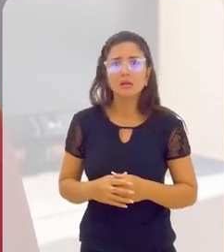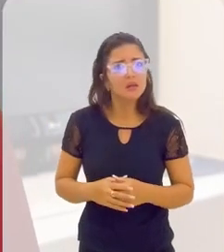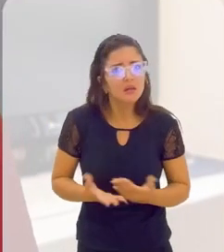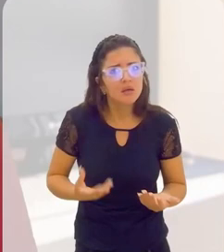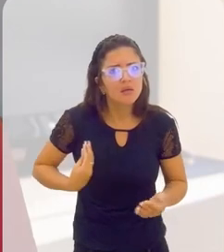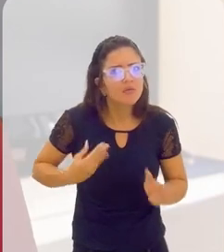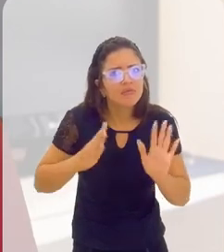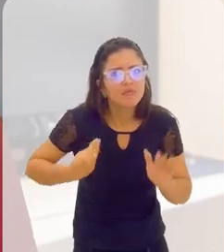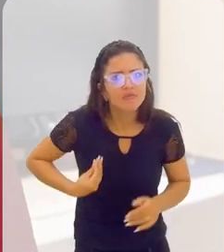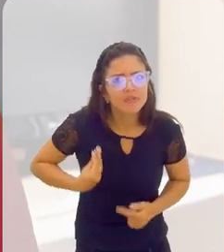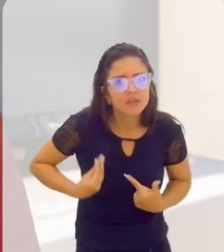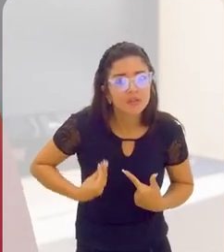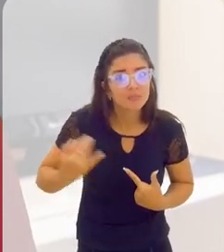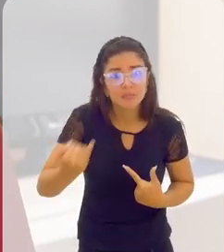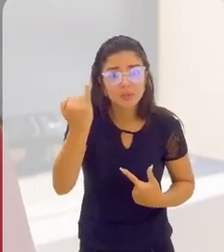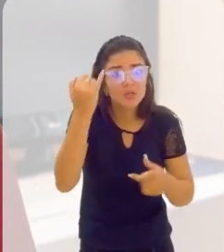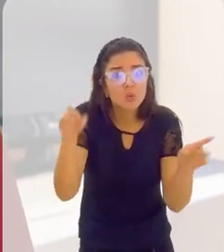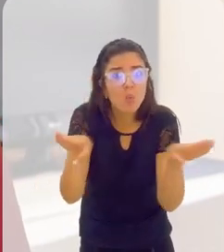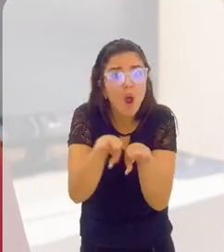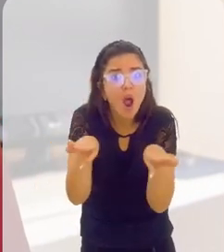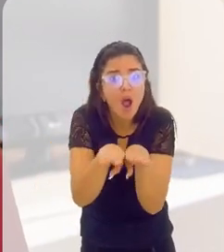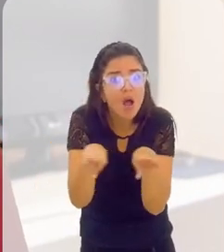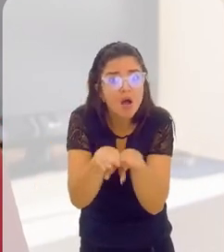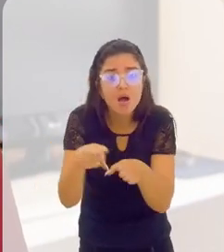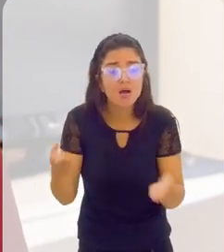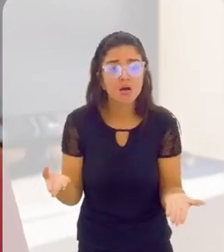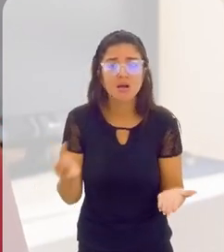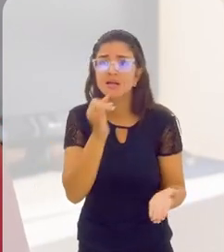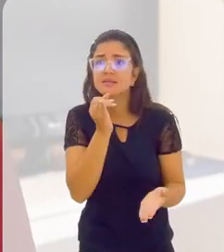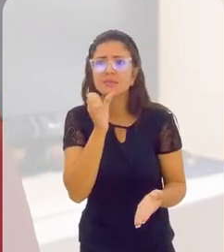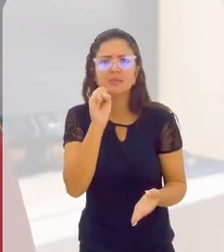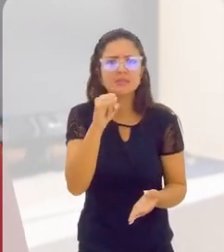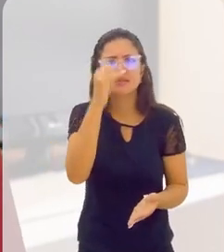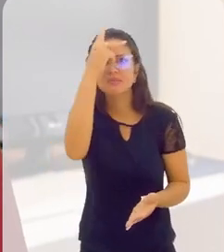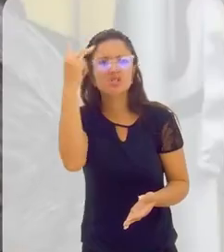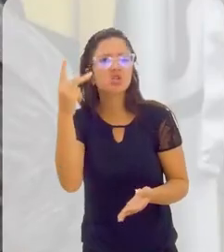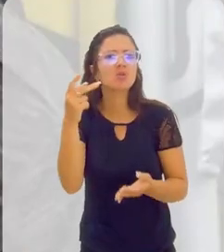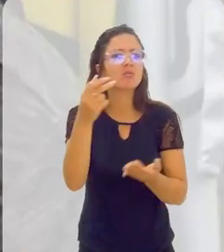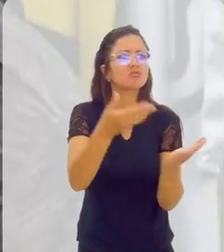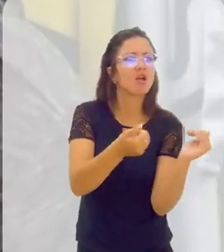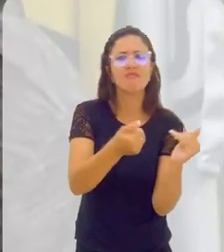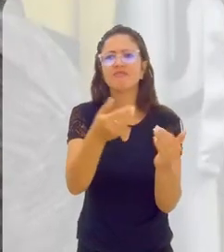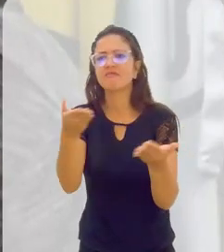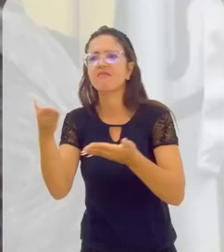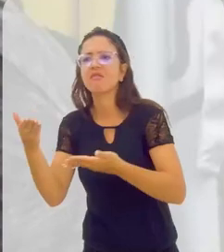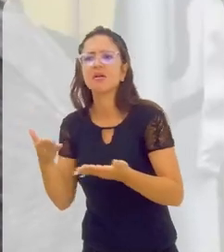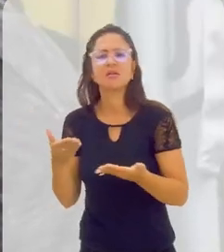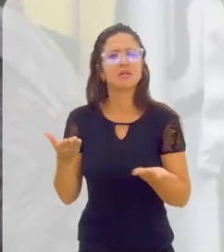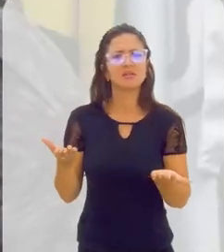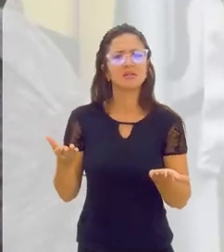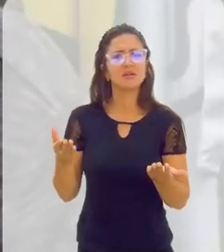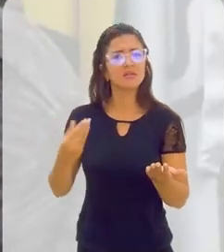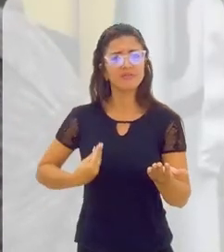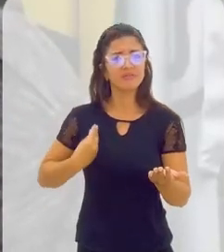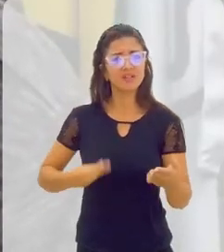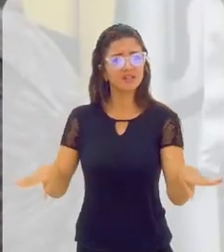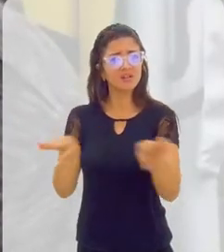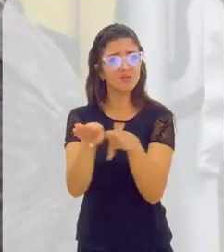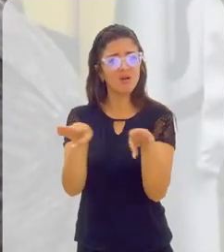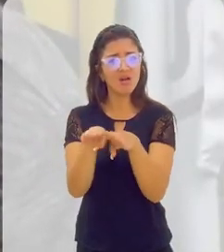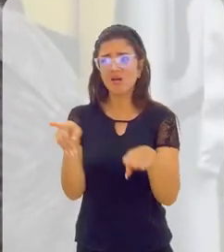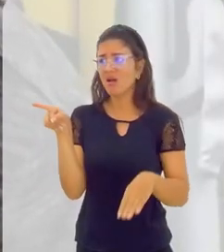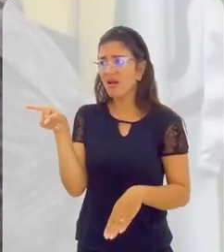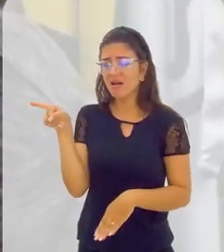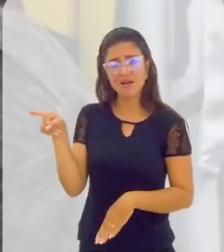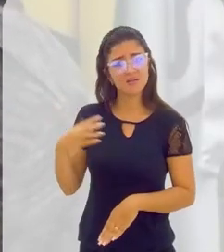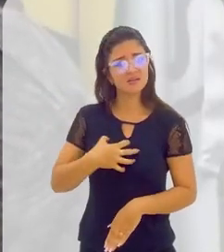na frente delas mas novas já foram na frente dela quem vai dizer quem vai primeiro ela é uma vida igual e ela tava